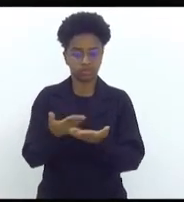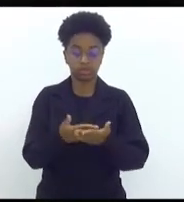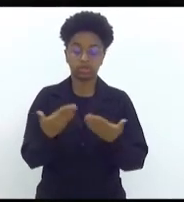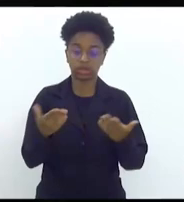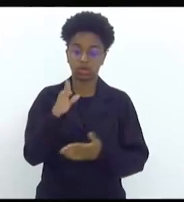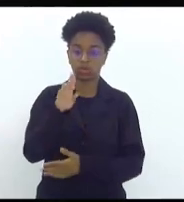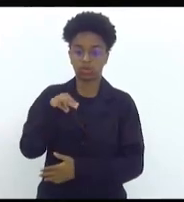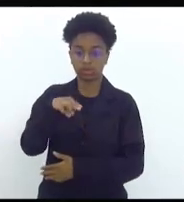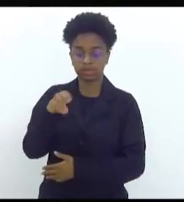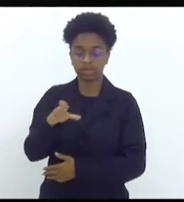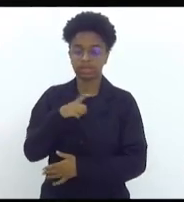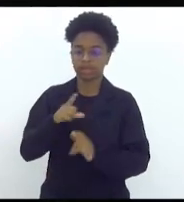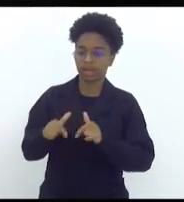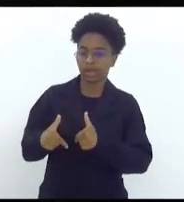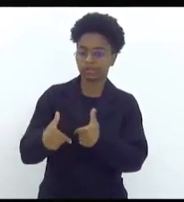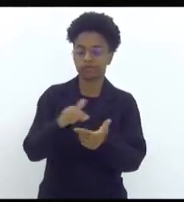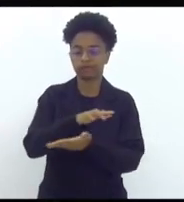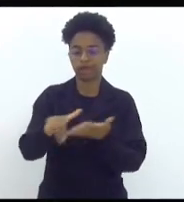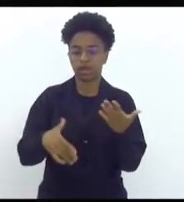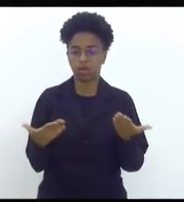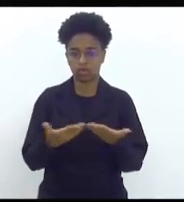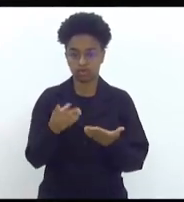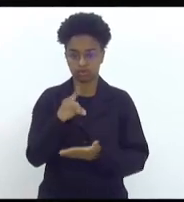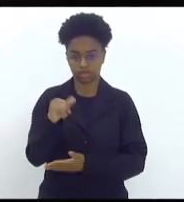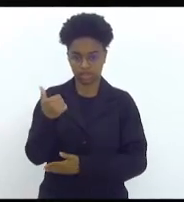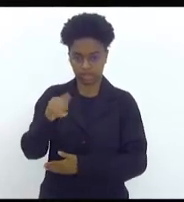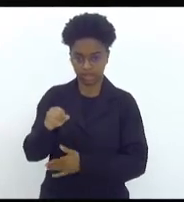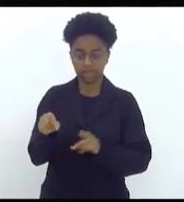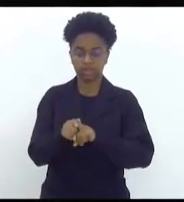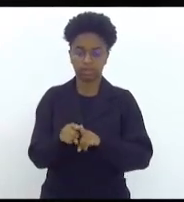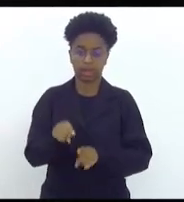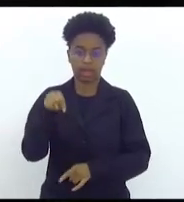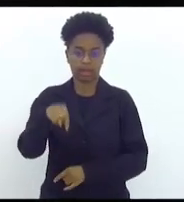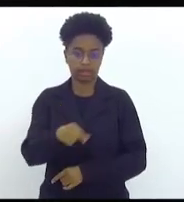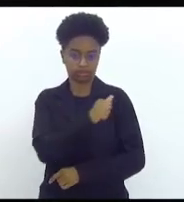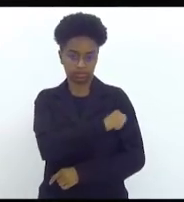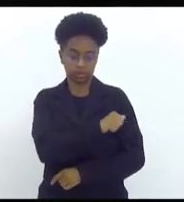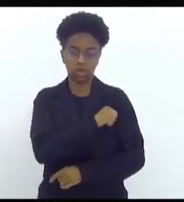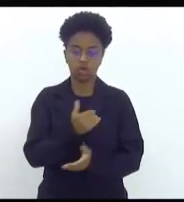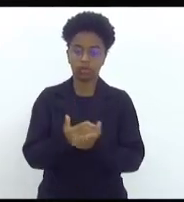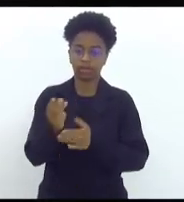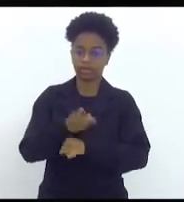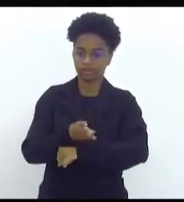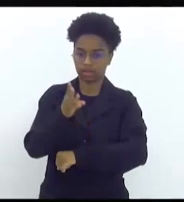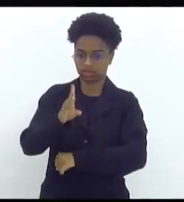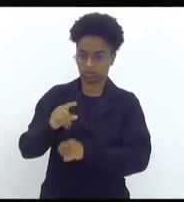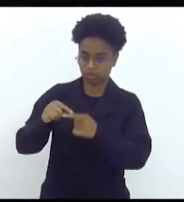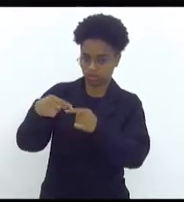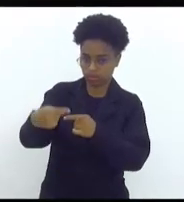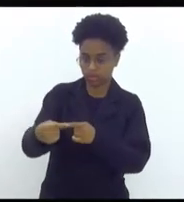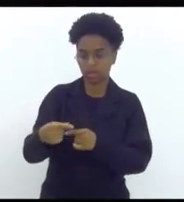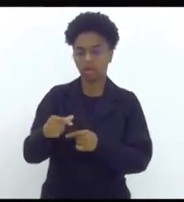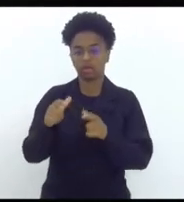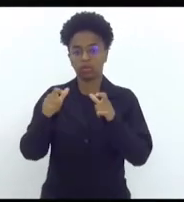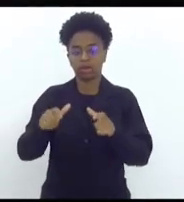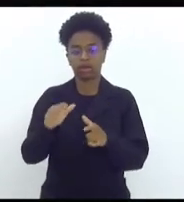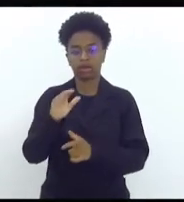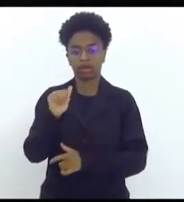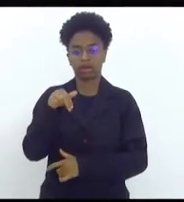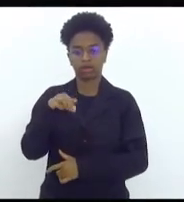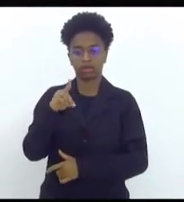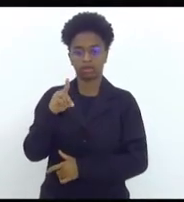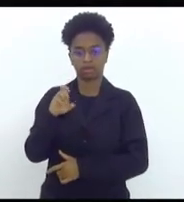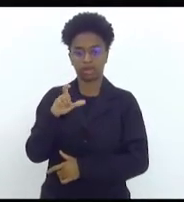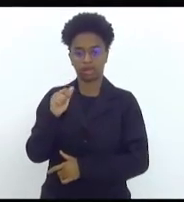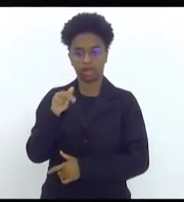Atos Hoje no dia 10 e aqui no nosso estado será às 3 horas daqui a pouquinho na Candelária Então vamos